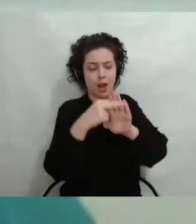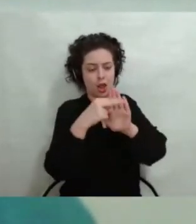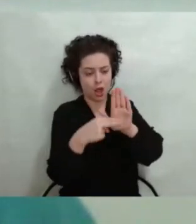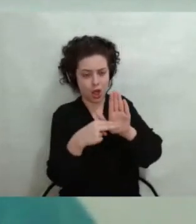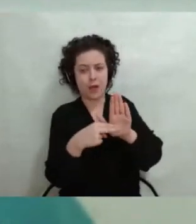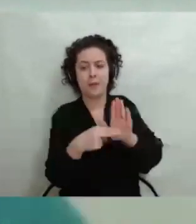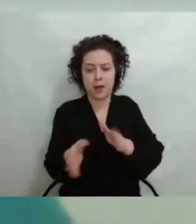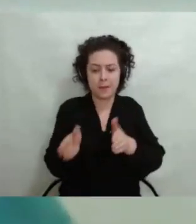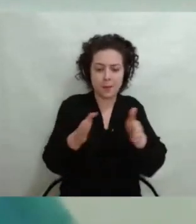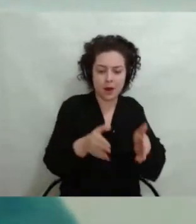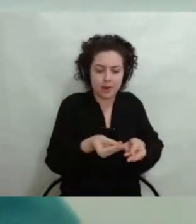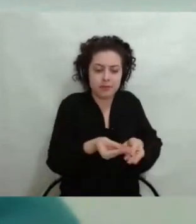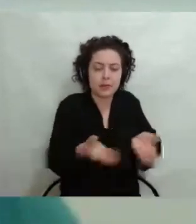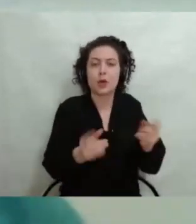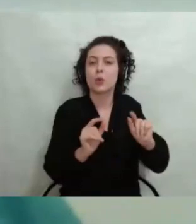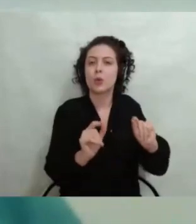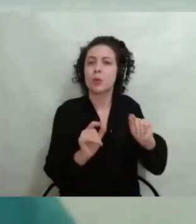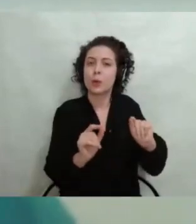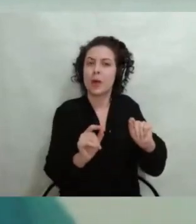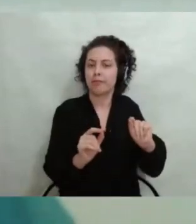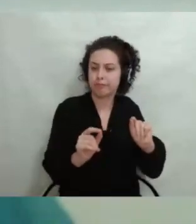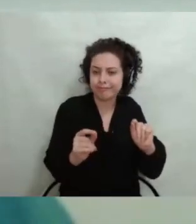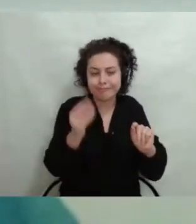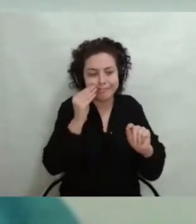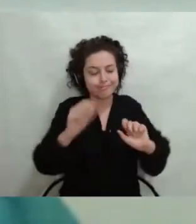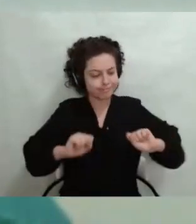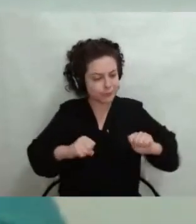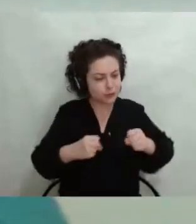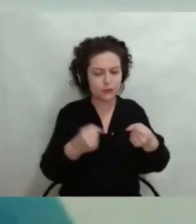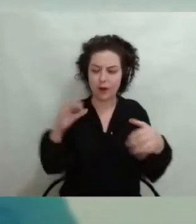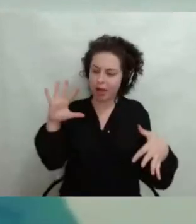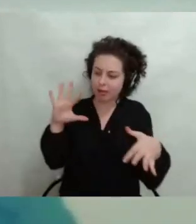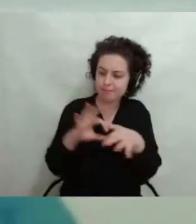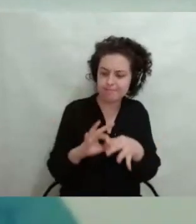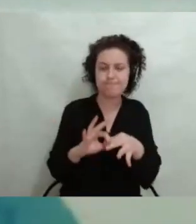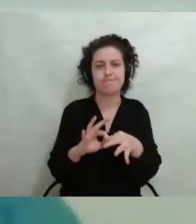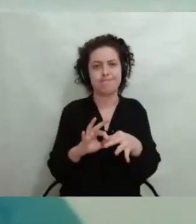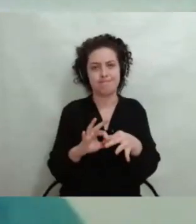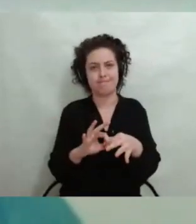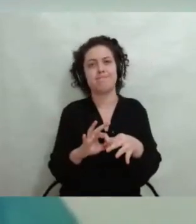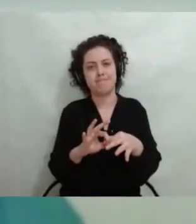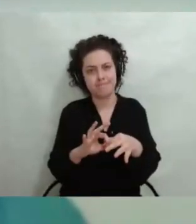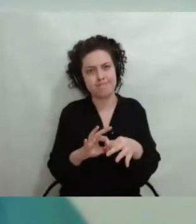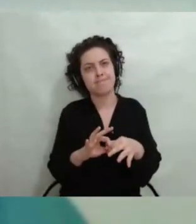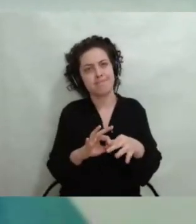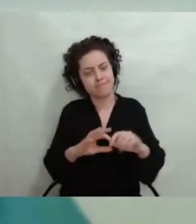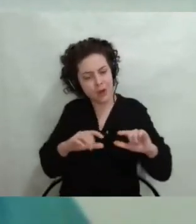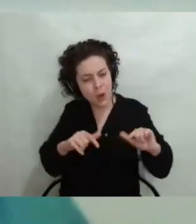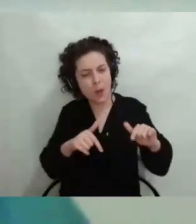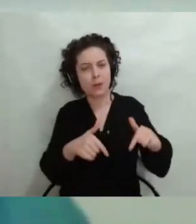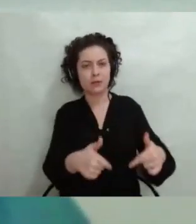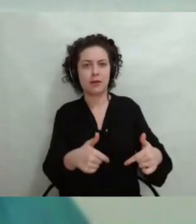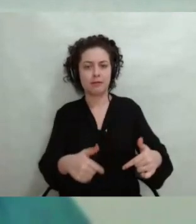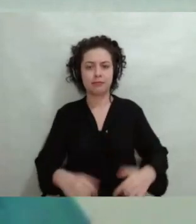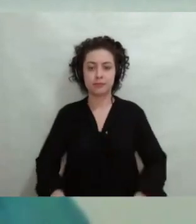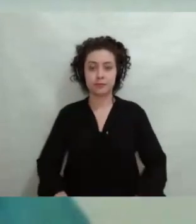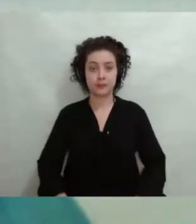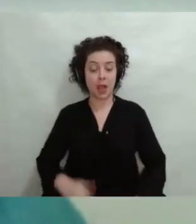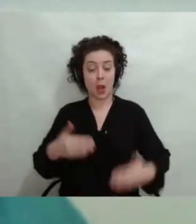dispunha para fazermos frente a esta pandemia. O próprio Ministério da